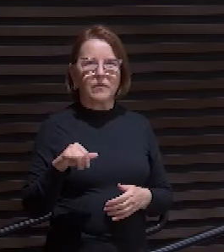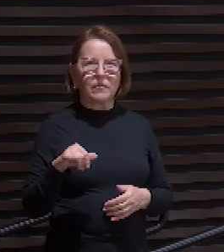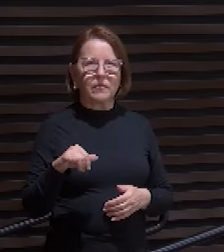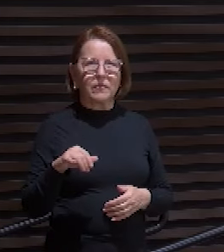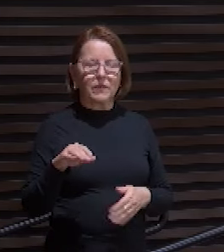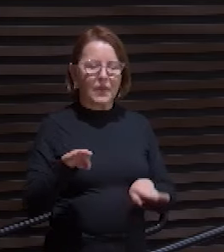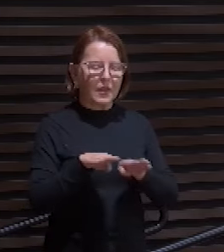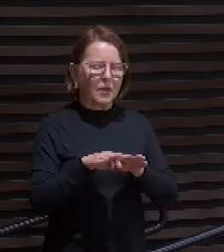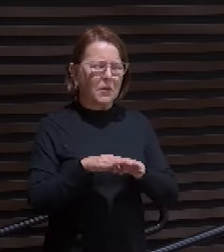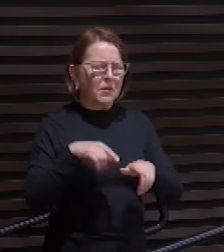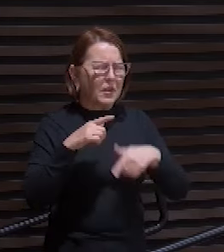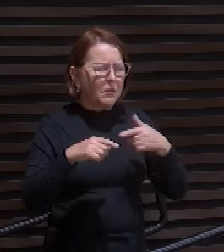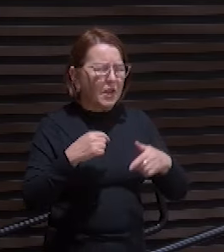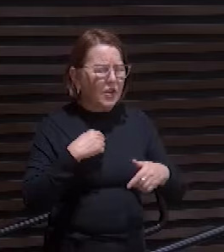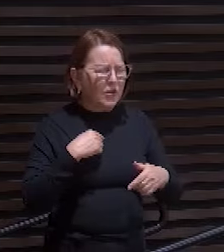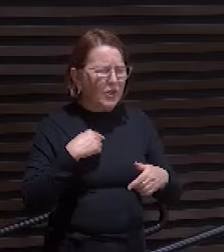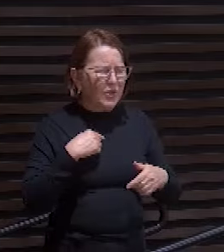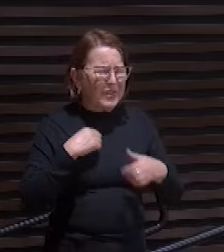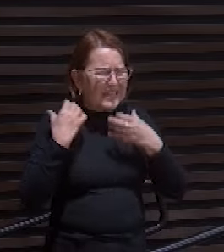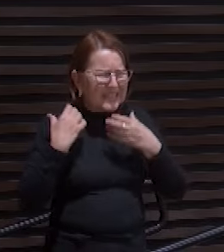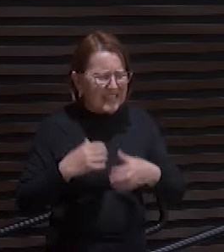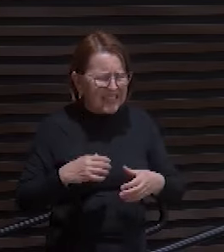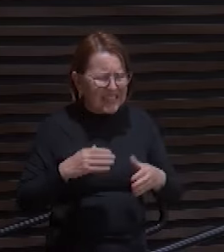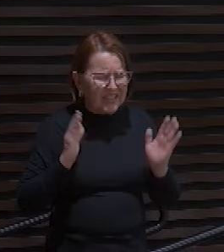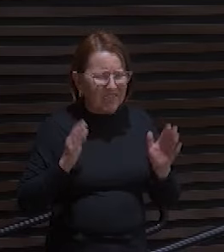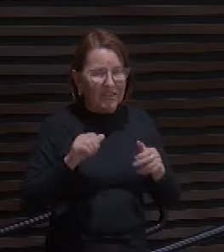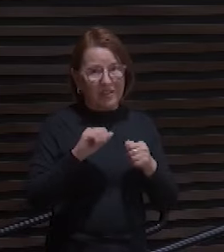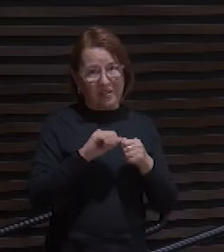eu com fadigas havia feito,